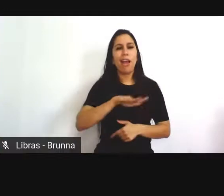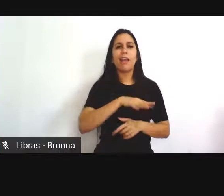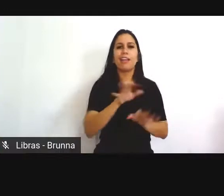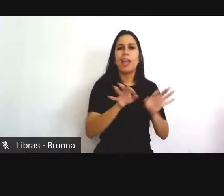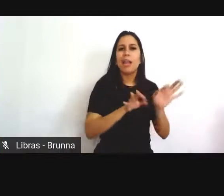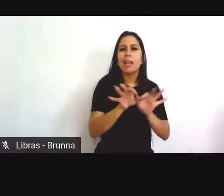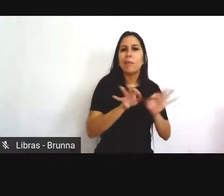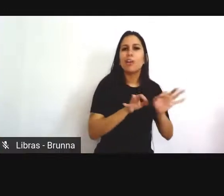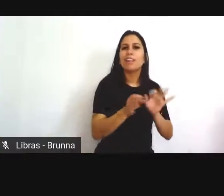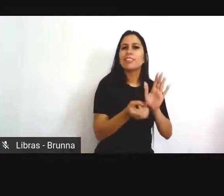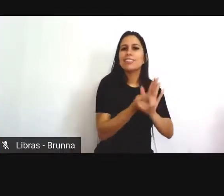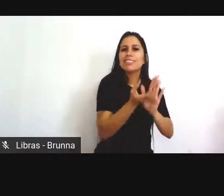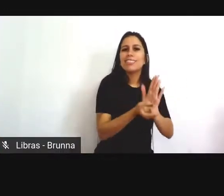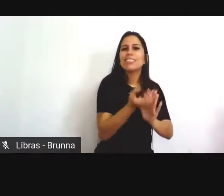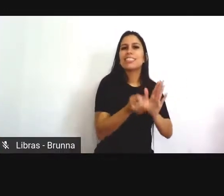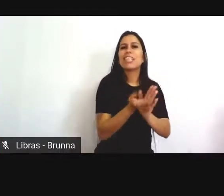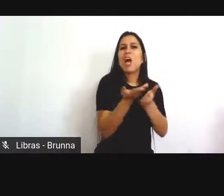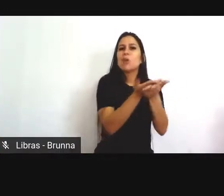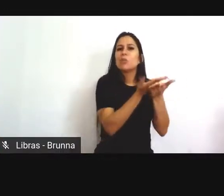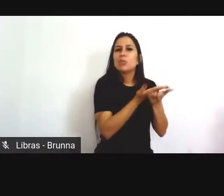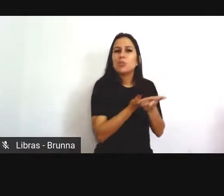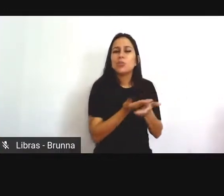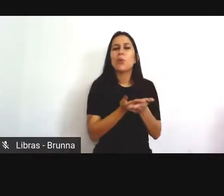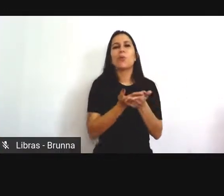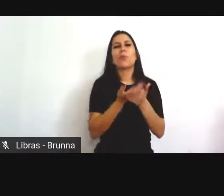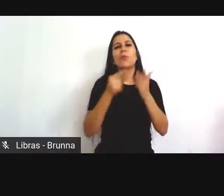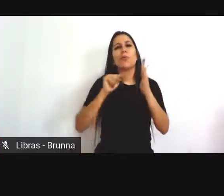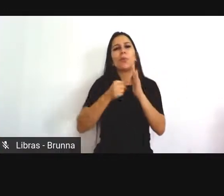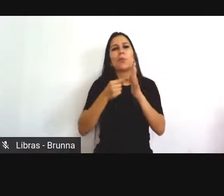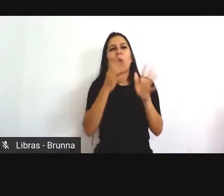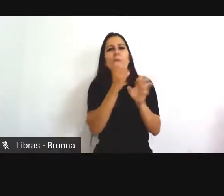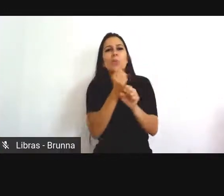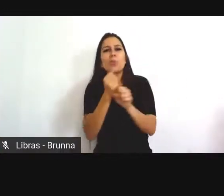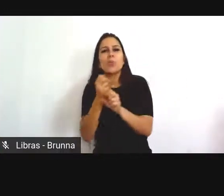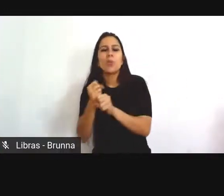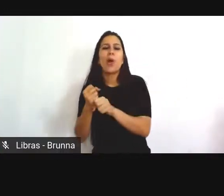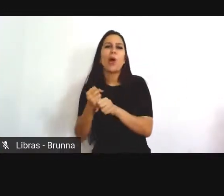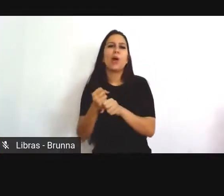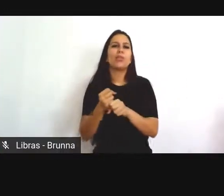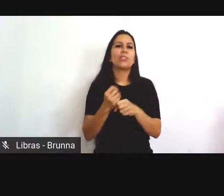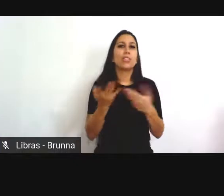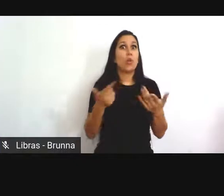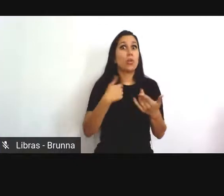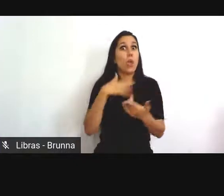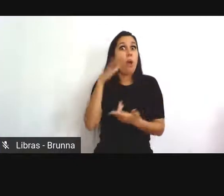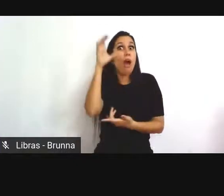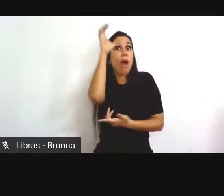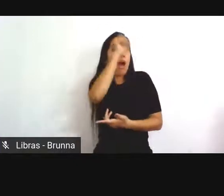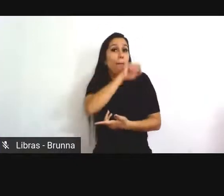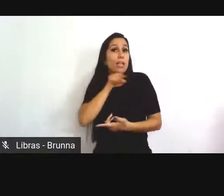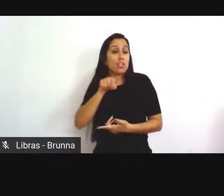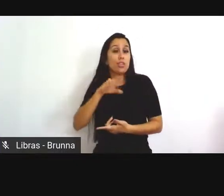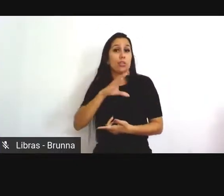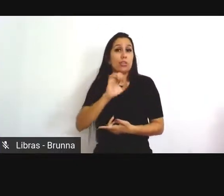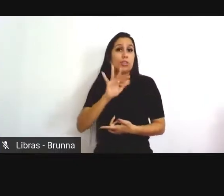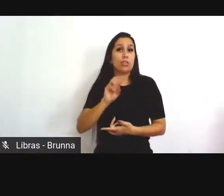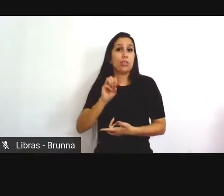notas, entre outras coisas. Então, o que eu absorvi no CEFOR